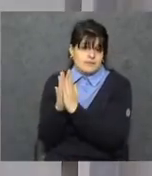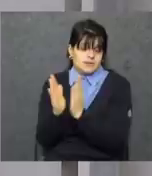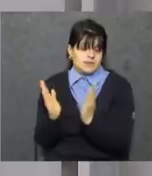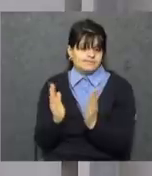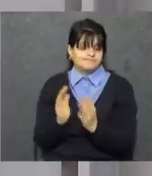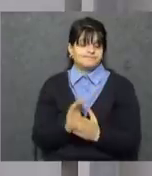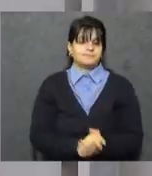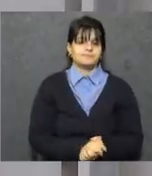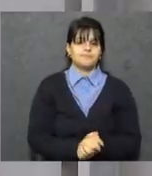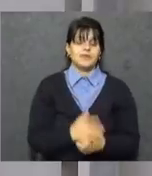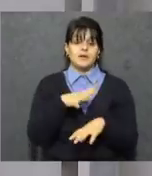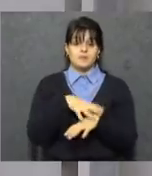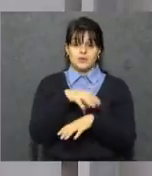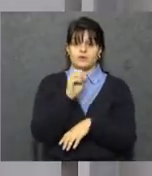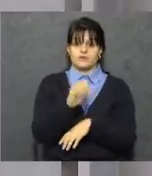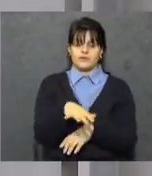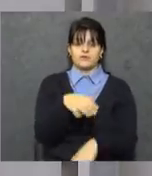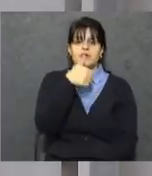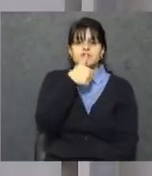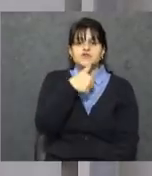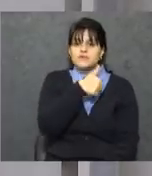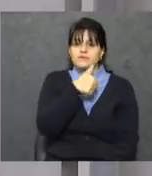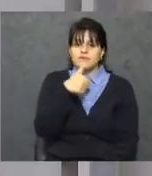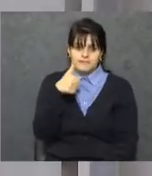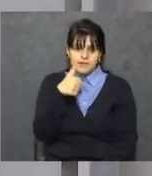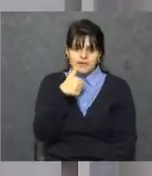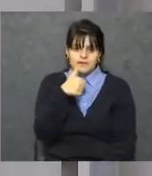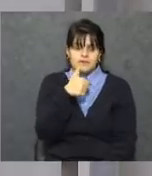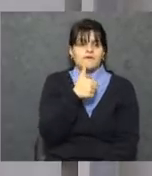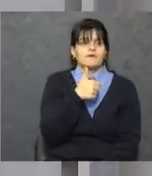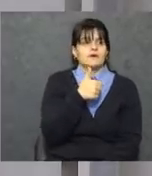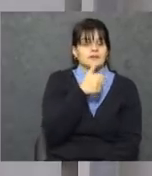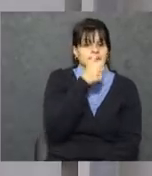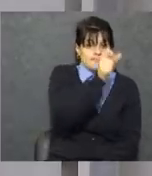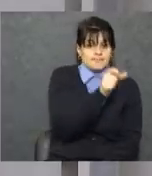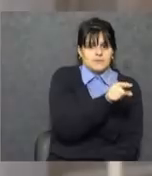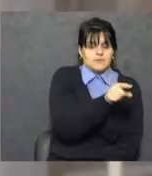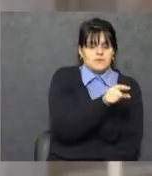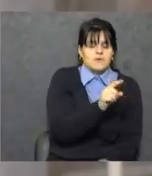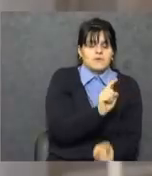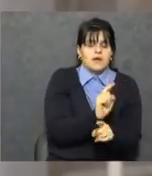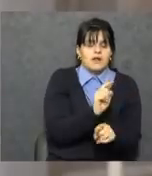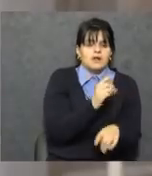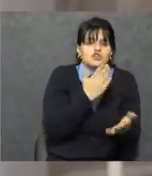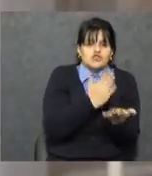Por isso, o sofrimento não era apenas o sofrimento da doença.